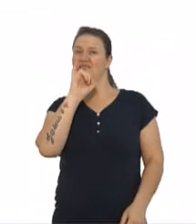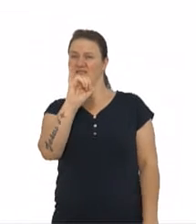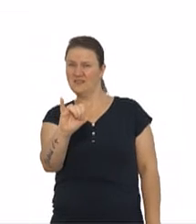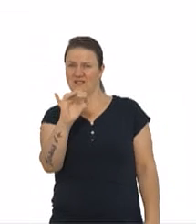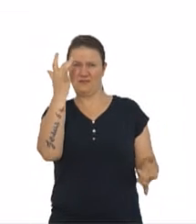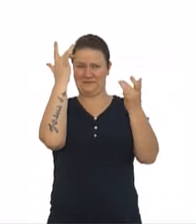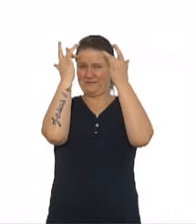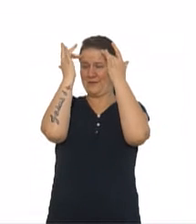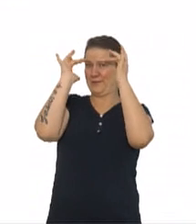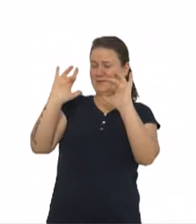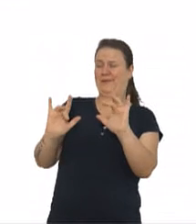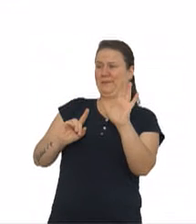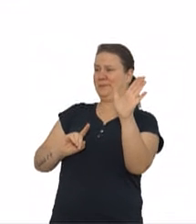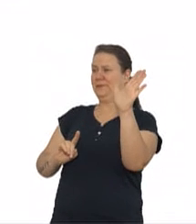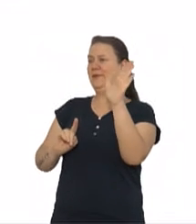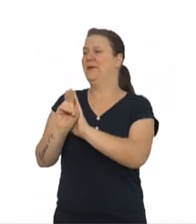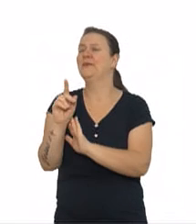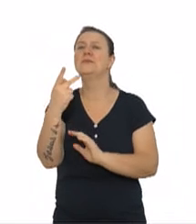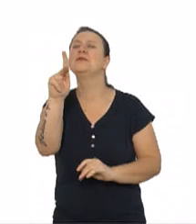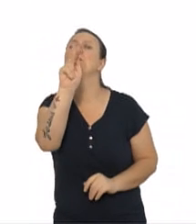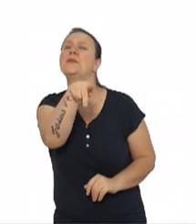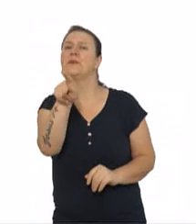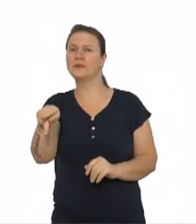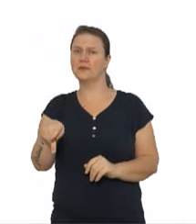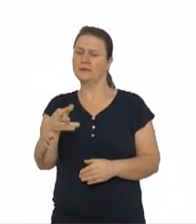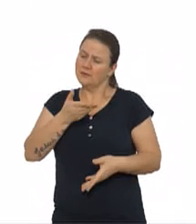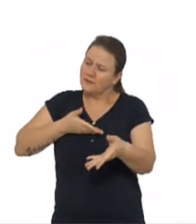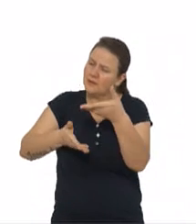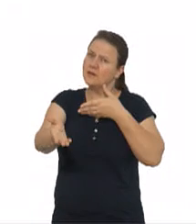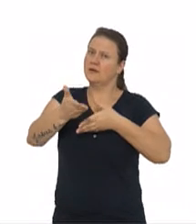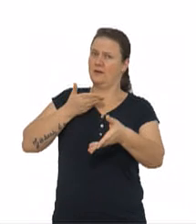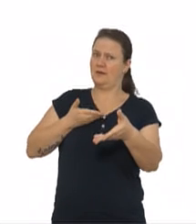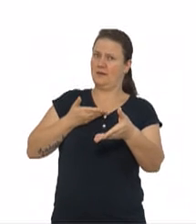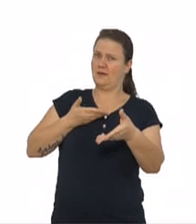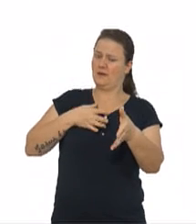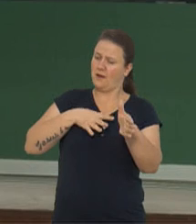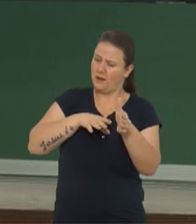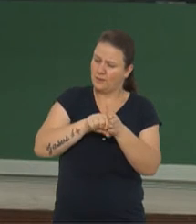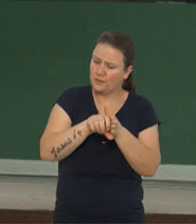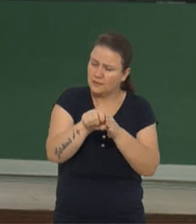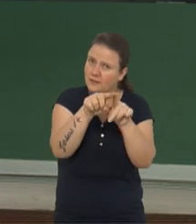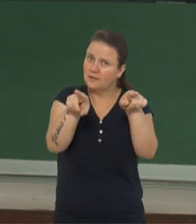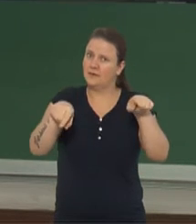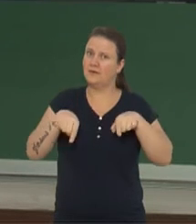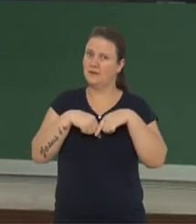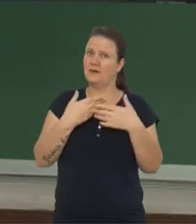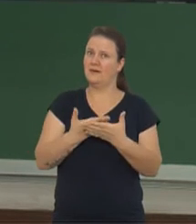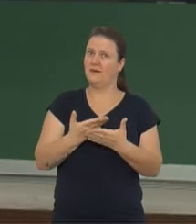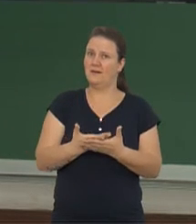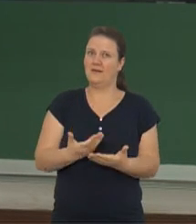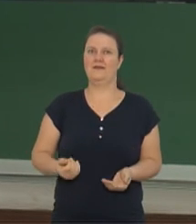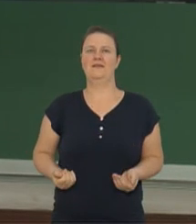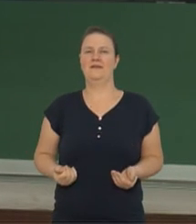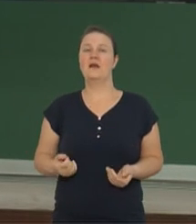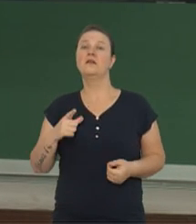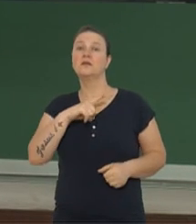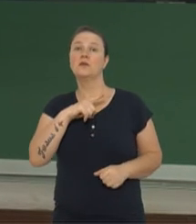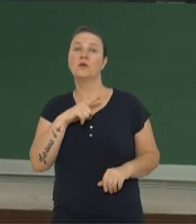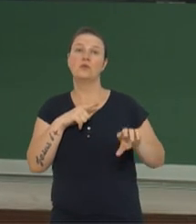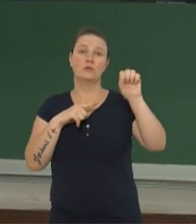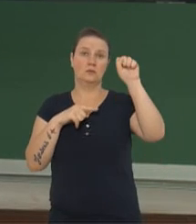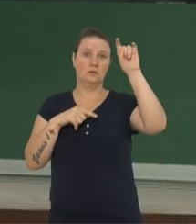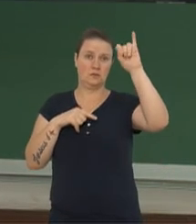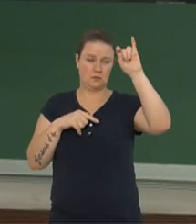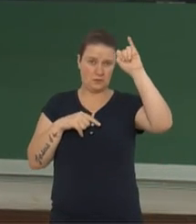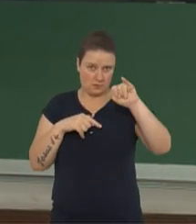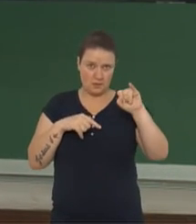não sabe, pergunte para o seu professor. Interaja com ele no classroom. É a diferença entre uma palavra acentuada e a outra que nos leva a